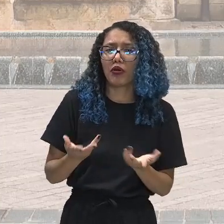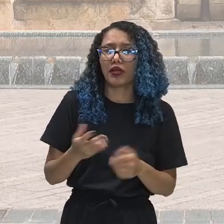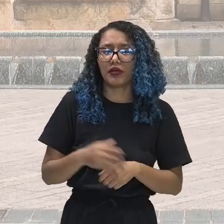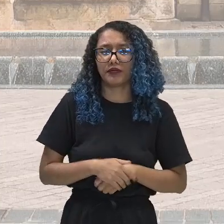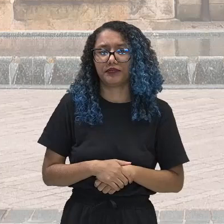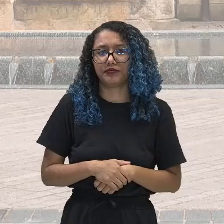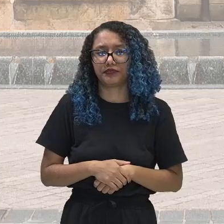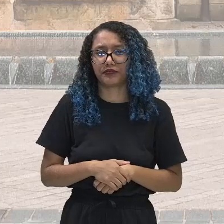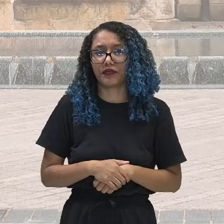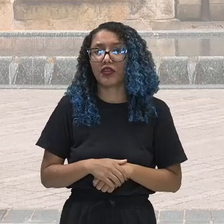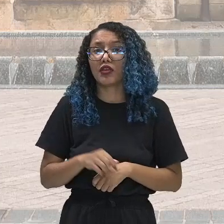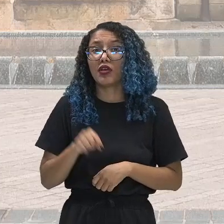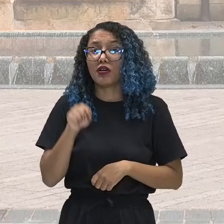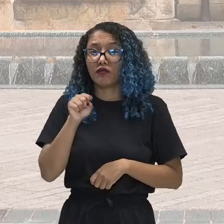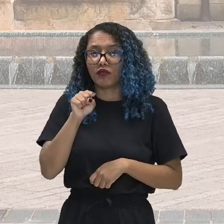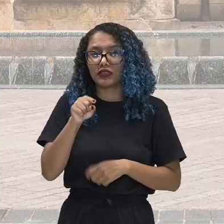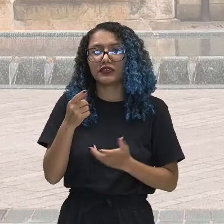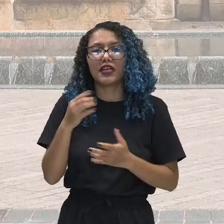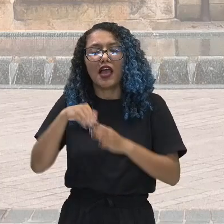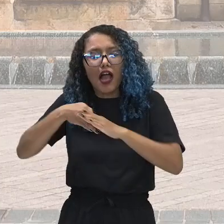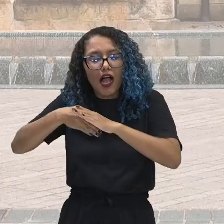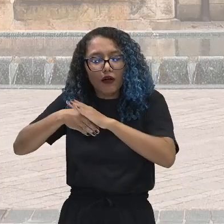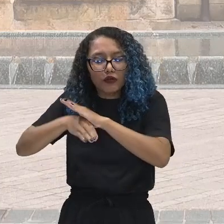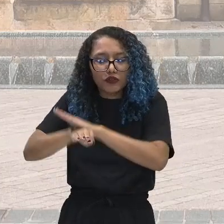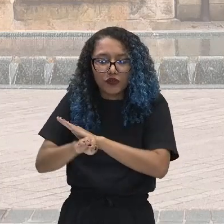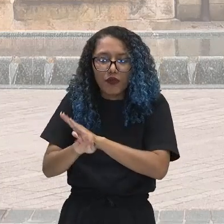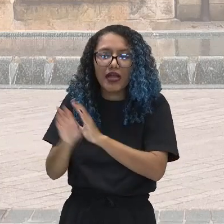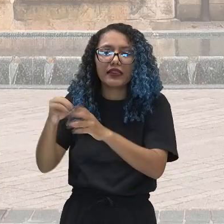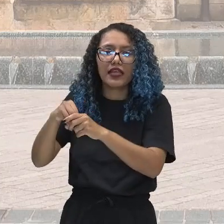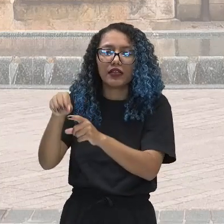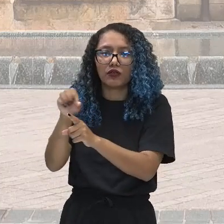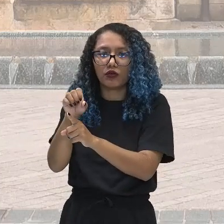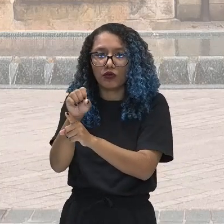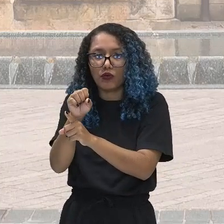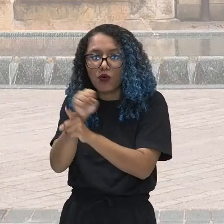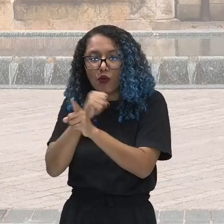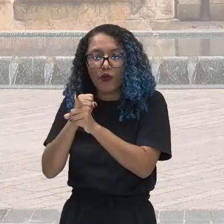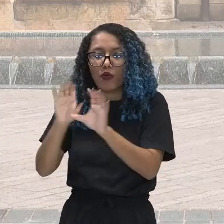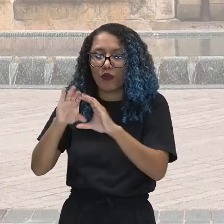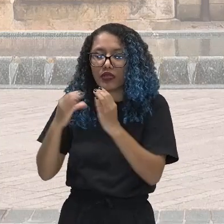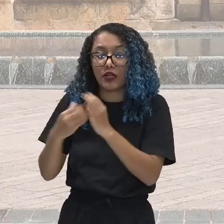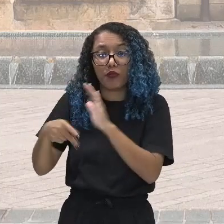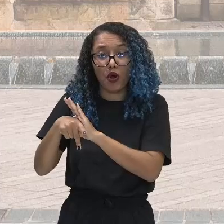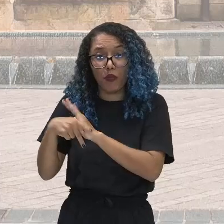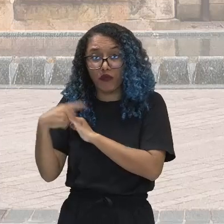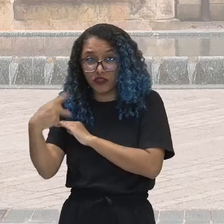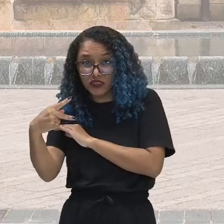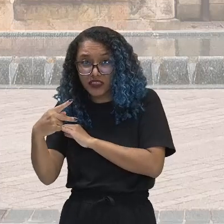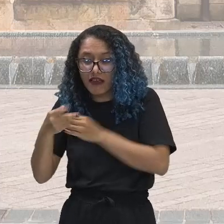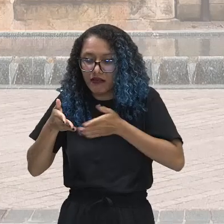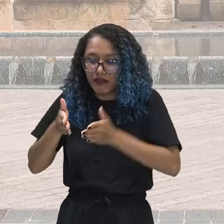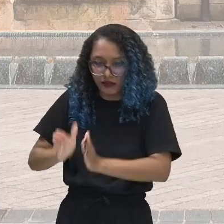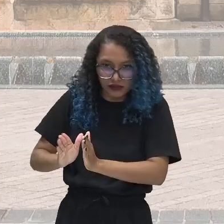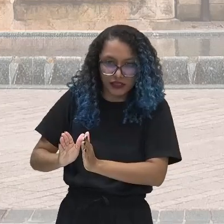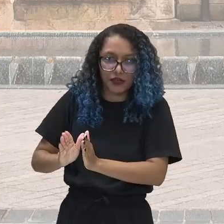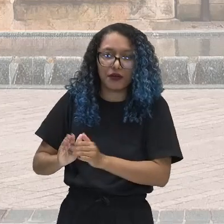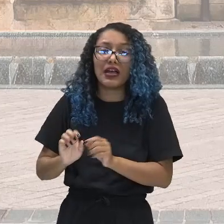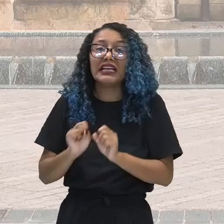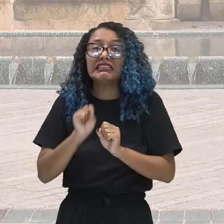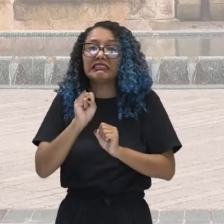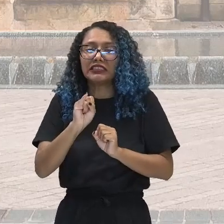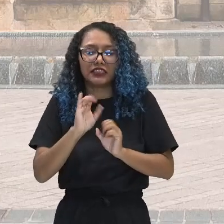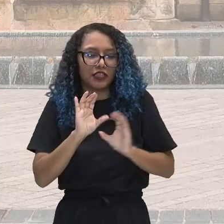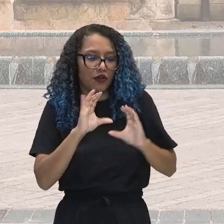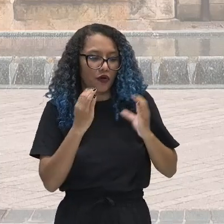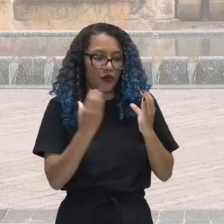está sociabilizado na sua comunidade de origem. E quando você conhece outra ou